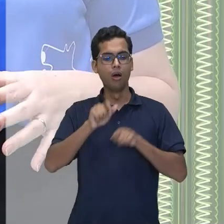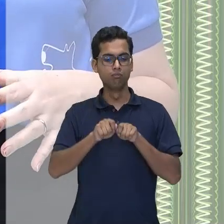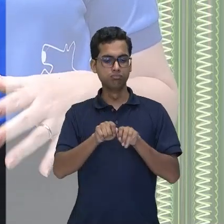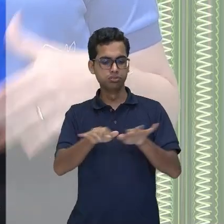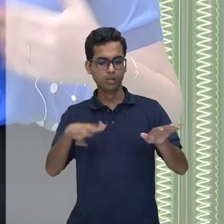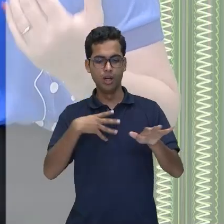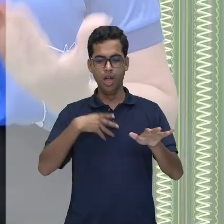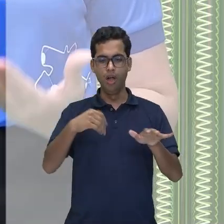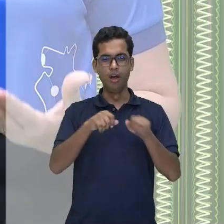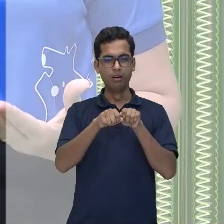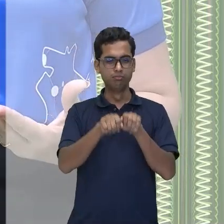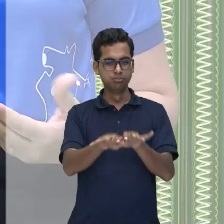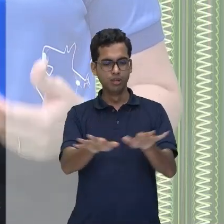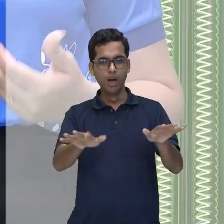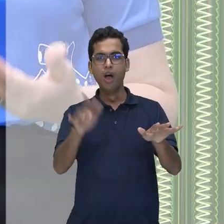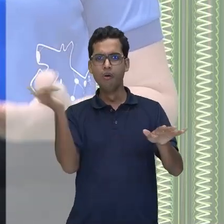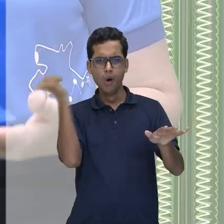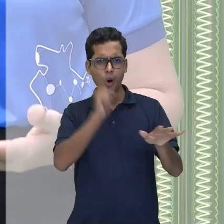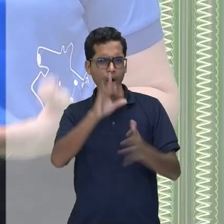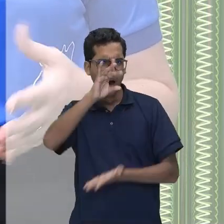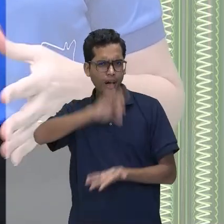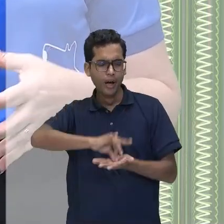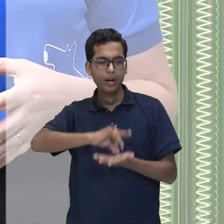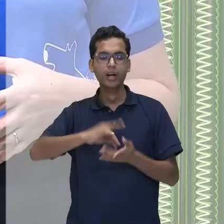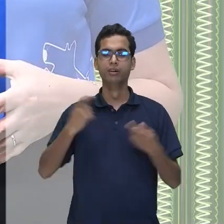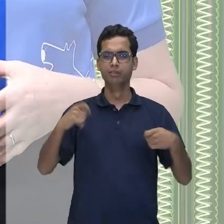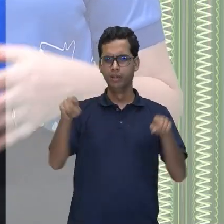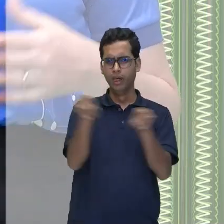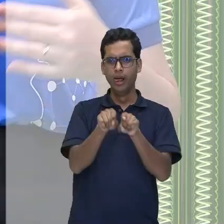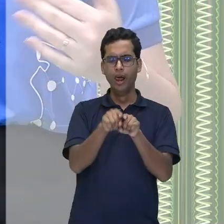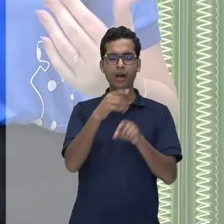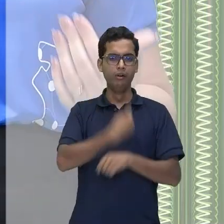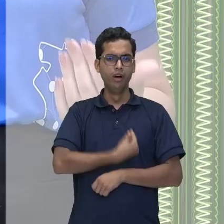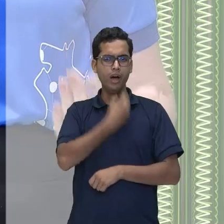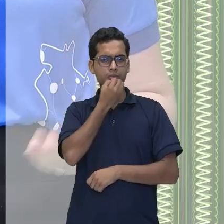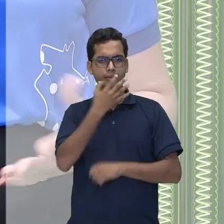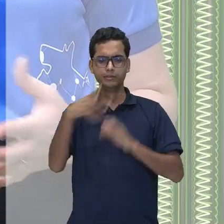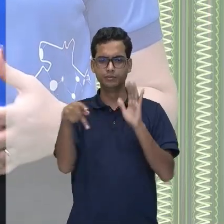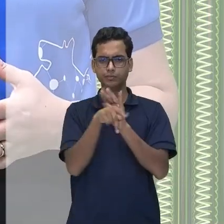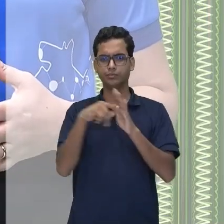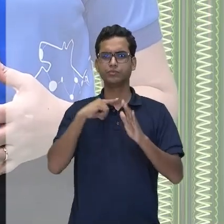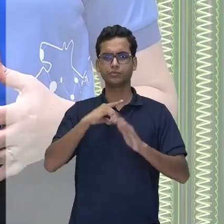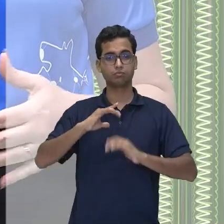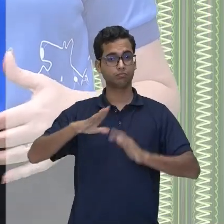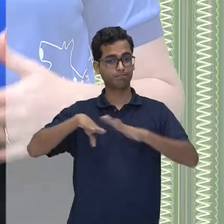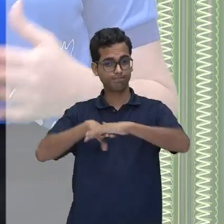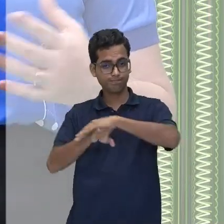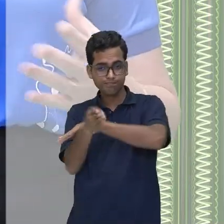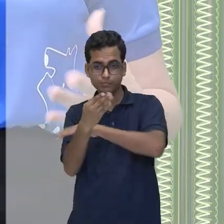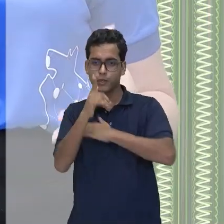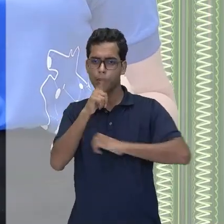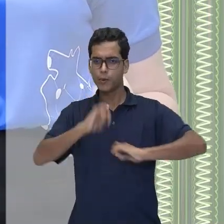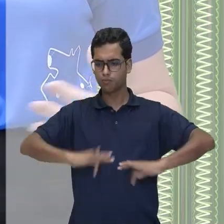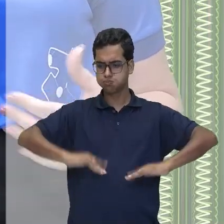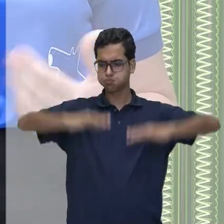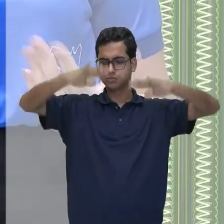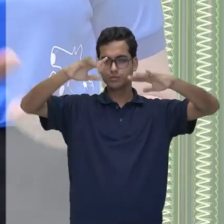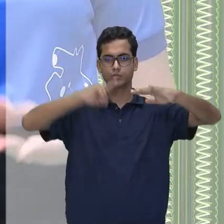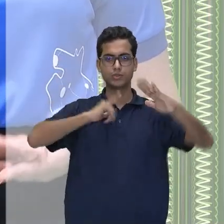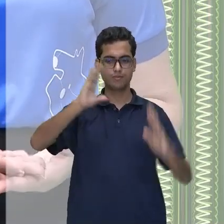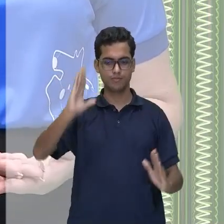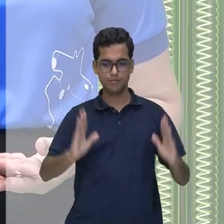Então, eles já estão, né, habituados a, quando os rios sobem, né, eles terem ali o seu período